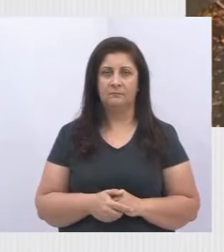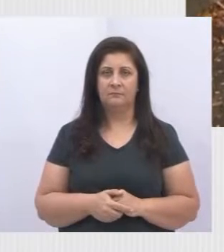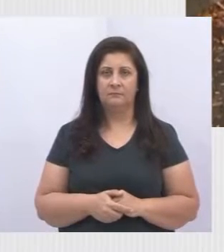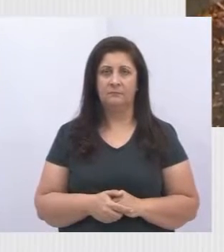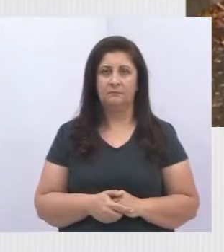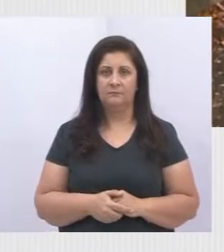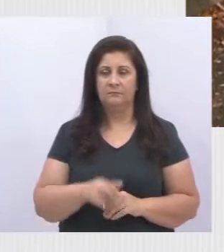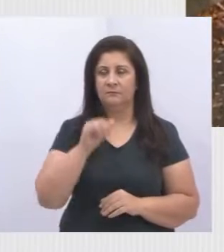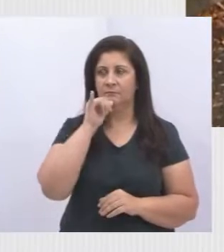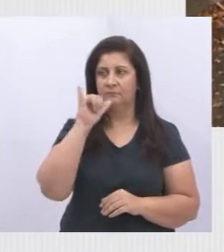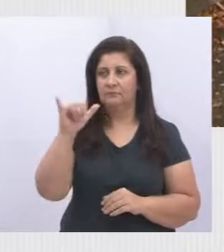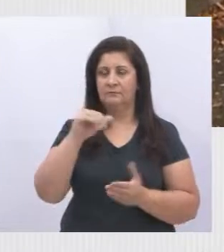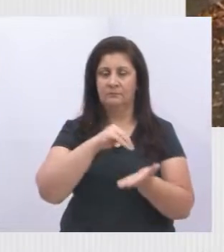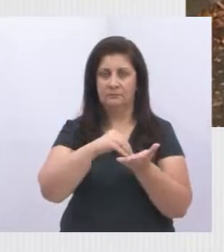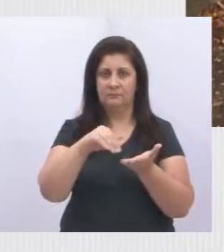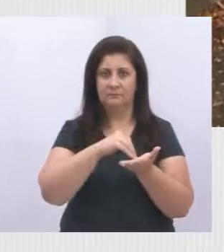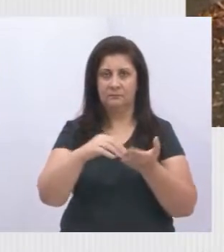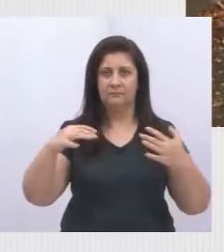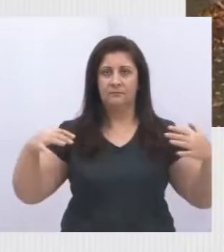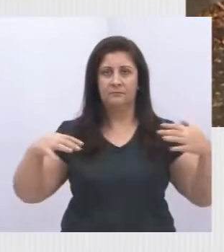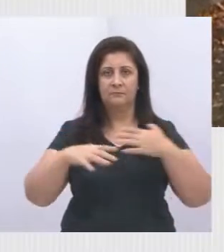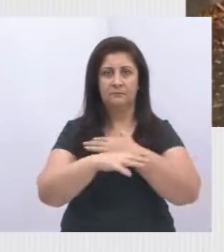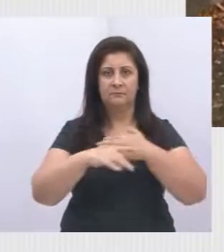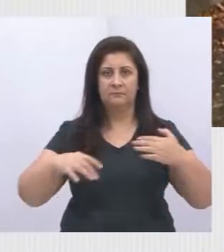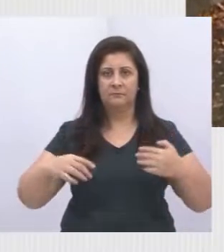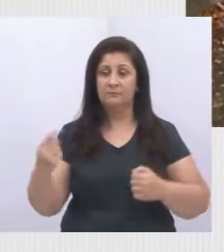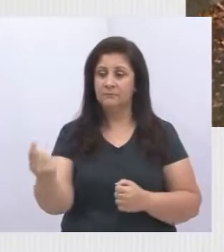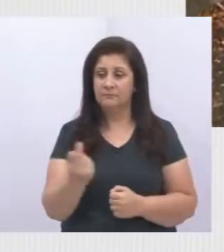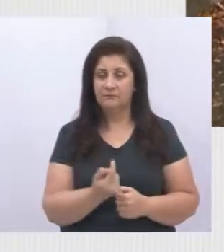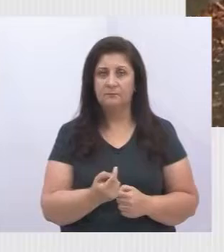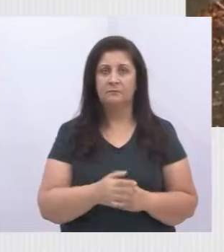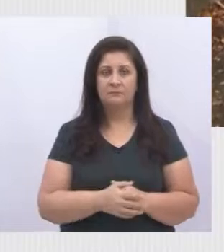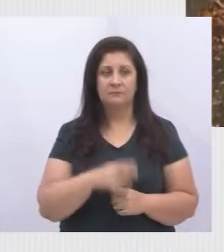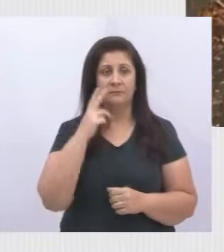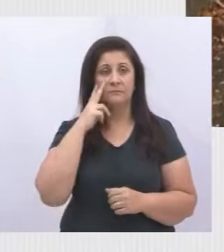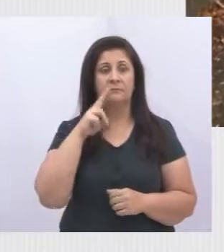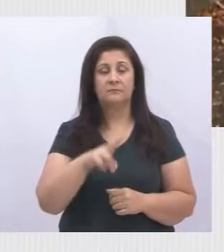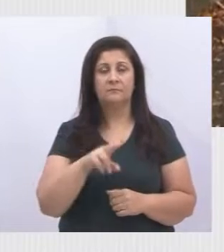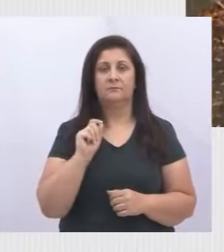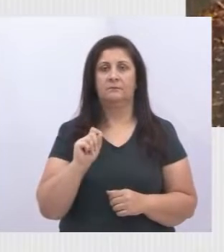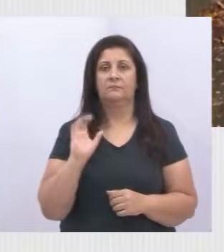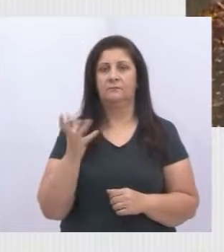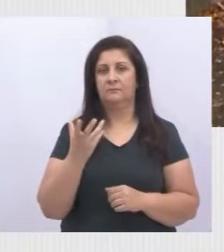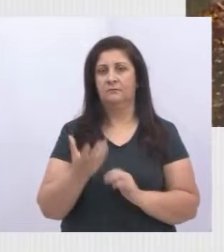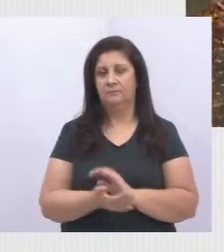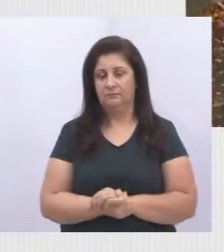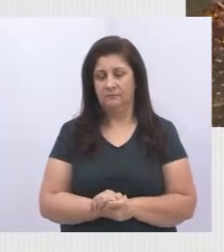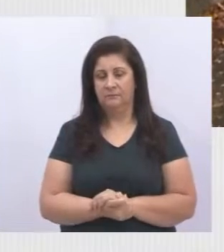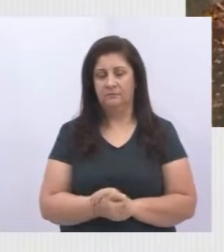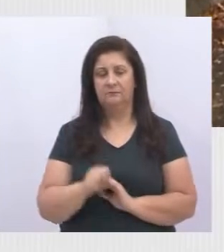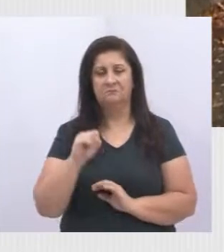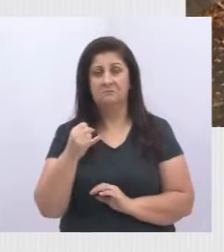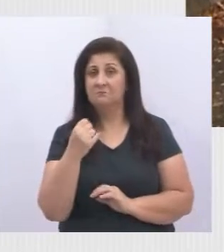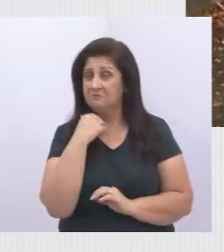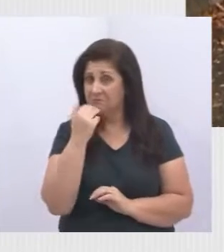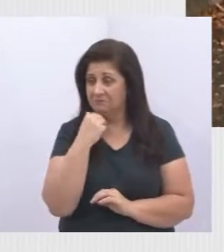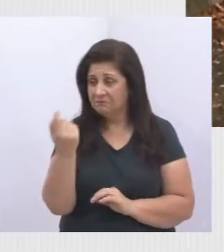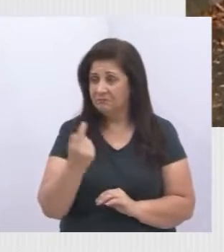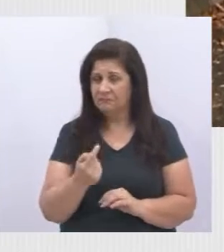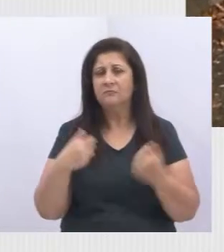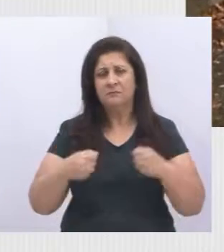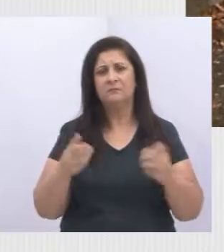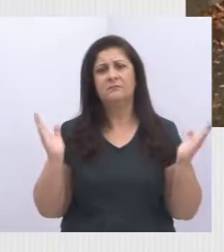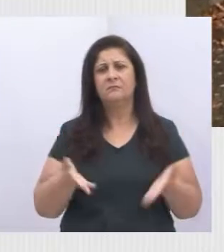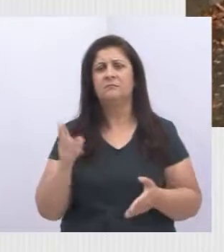pro secretário da Mobilidade Urbana para ele vir aqui e ver essa situação. Se não veio, tem que vir